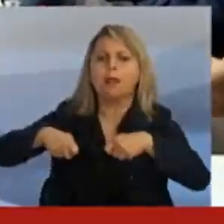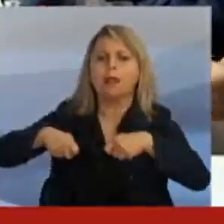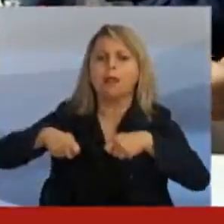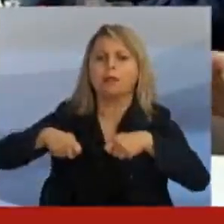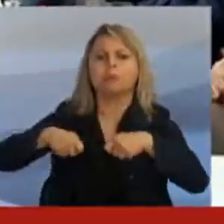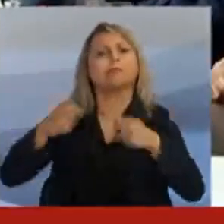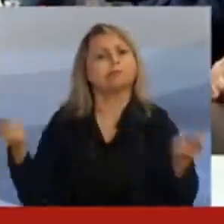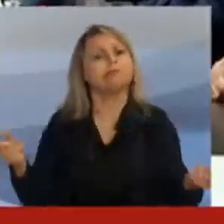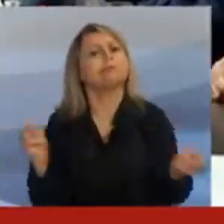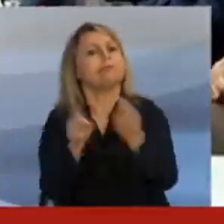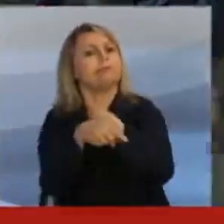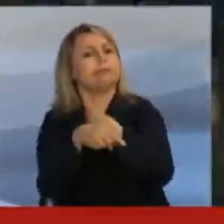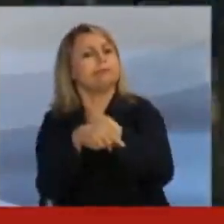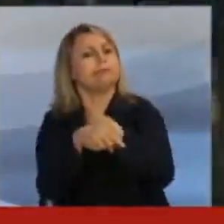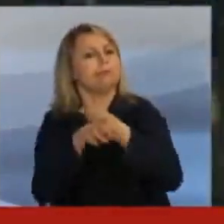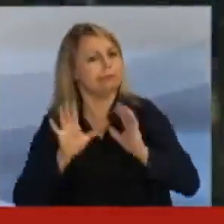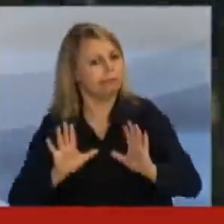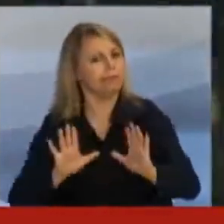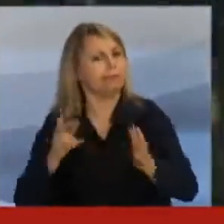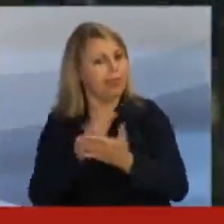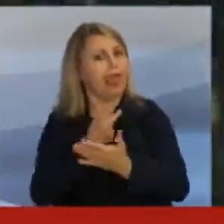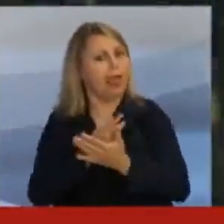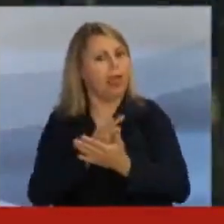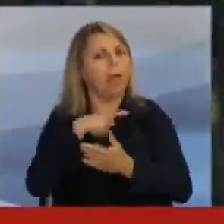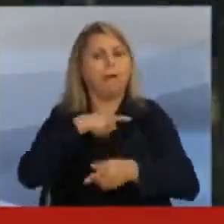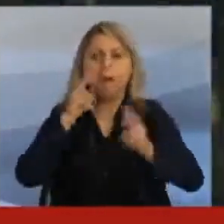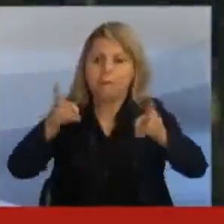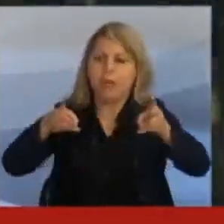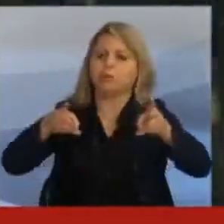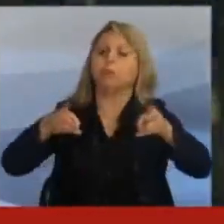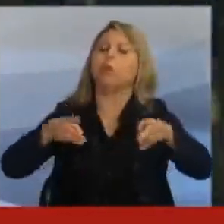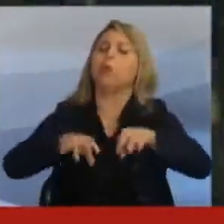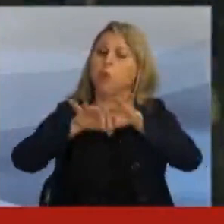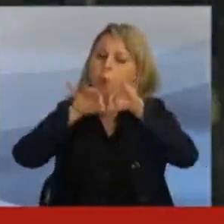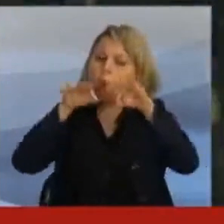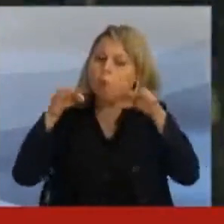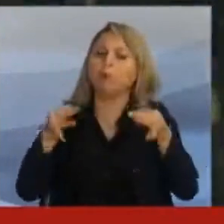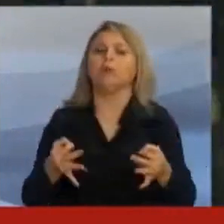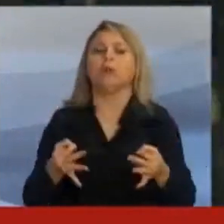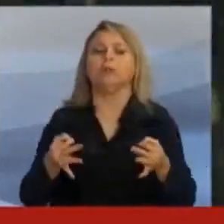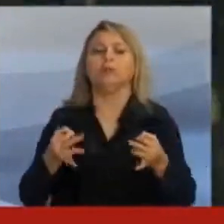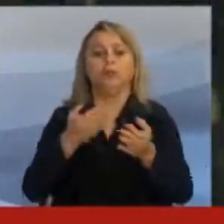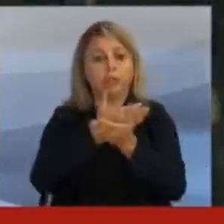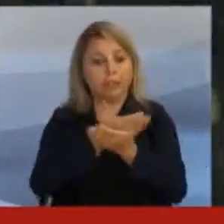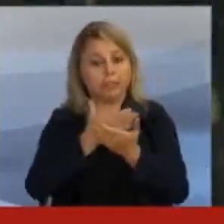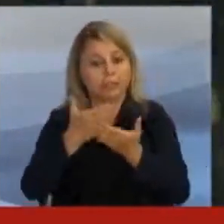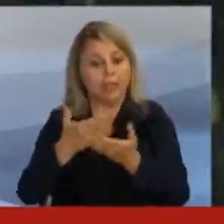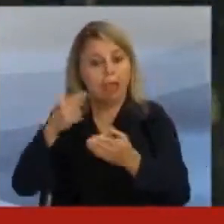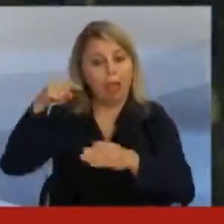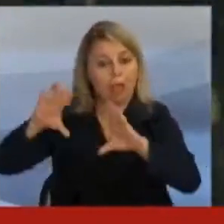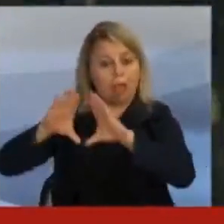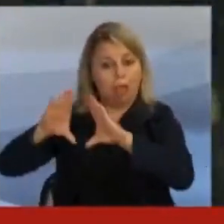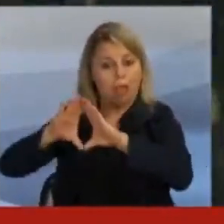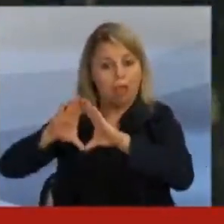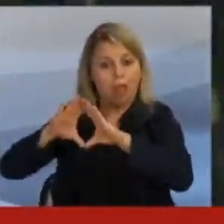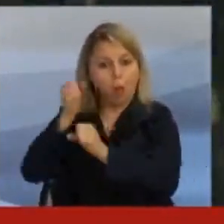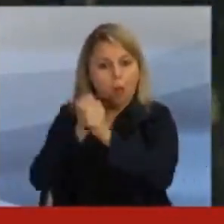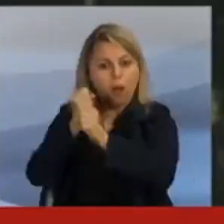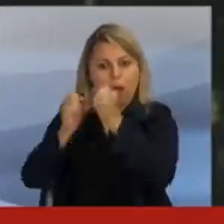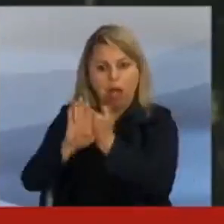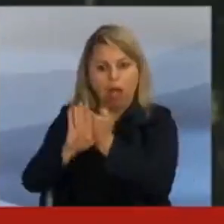equivocado com a mesma humildade que subi na Tribuna desta casa quatro anos